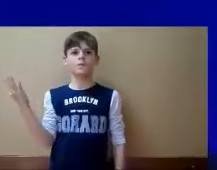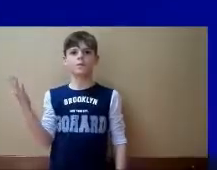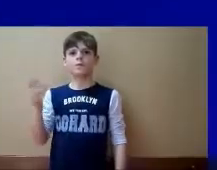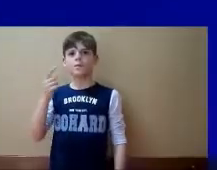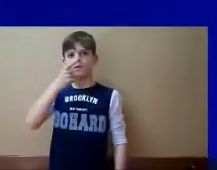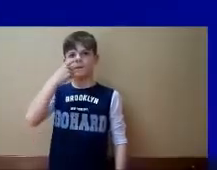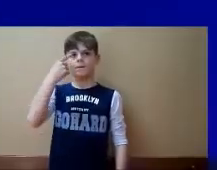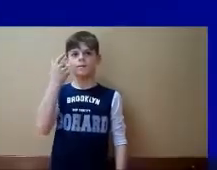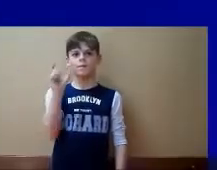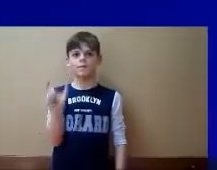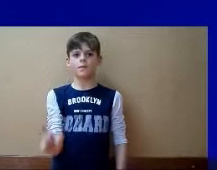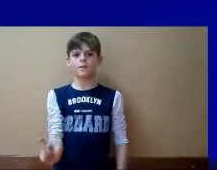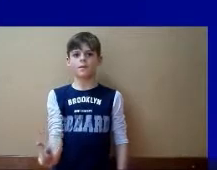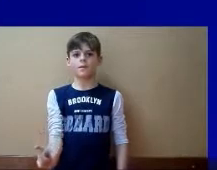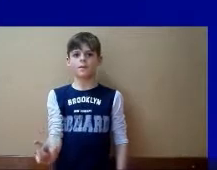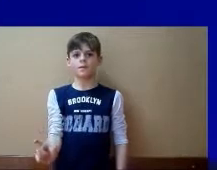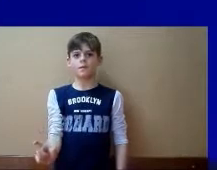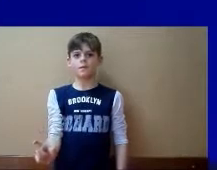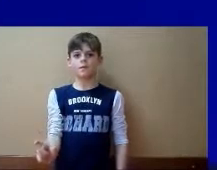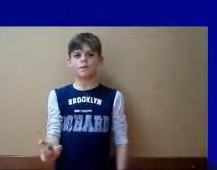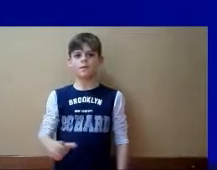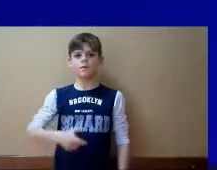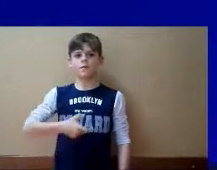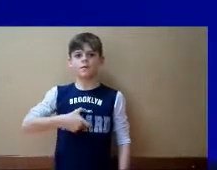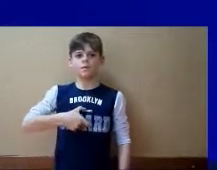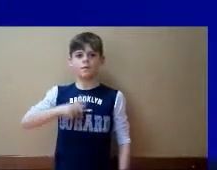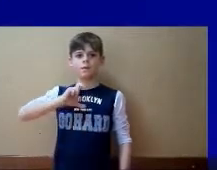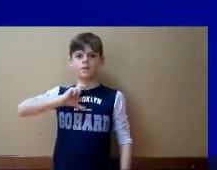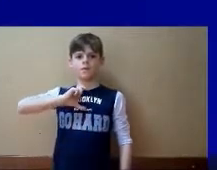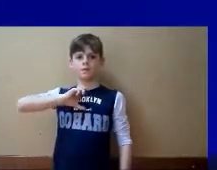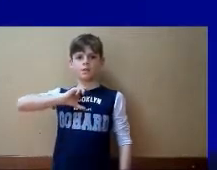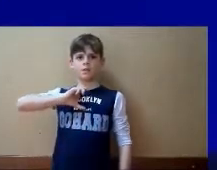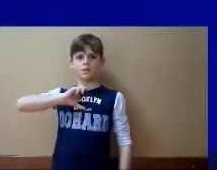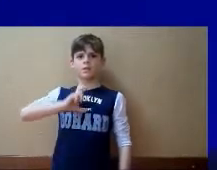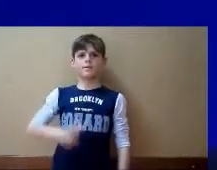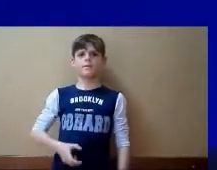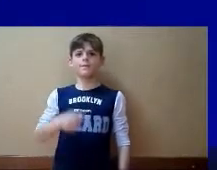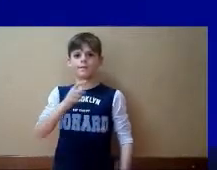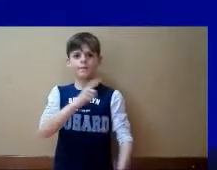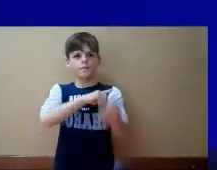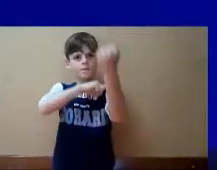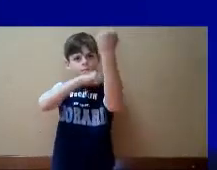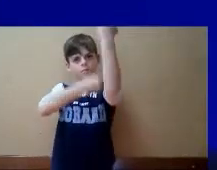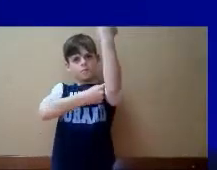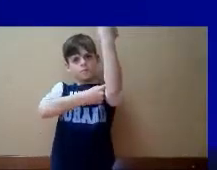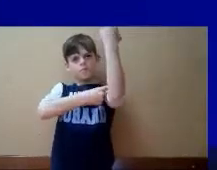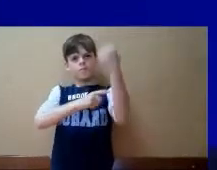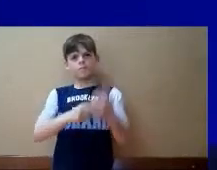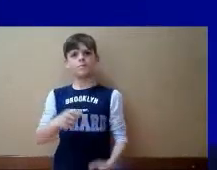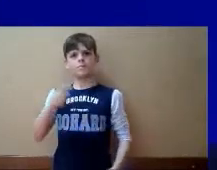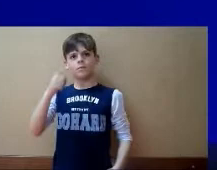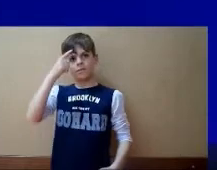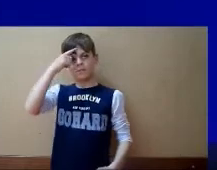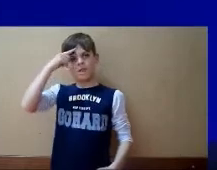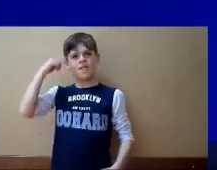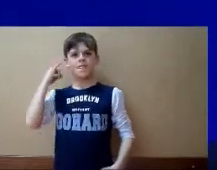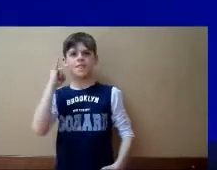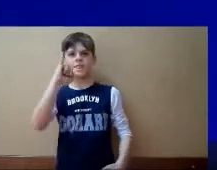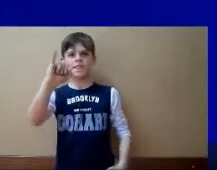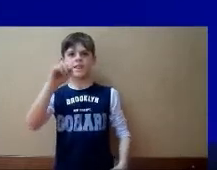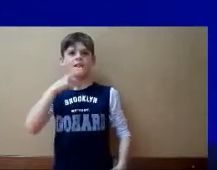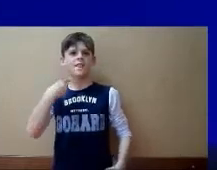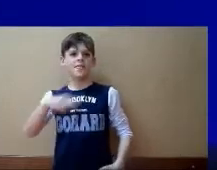Mas certo dia, um dos habitantes dessa pequena povoação, pela sua coragem e